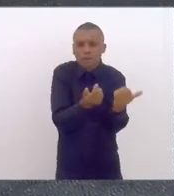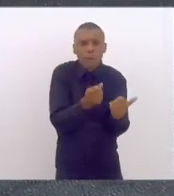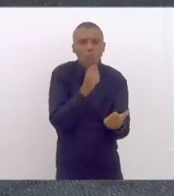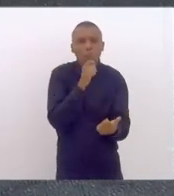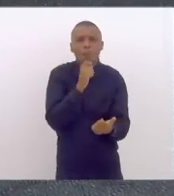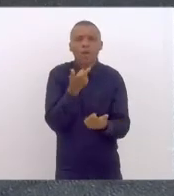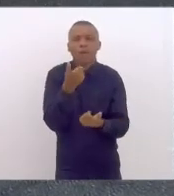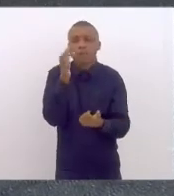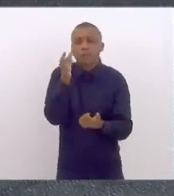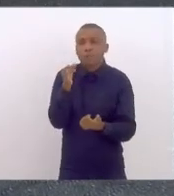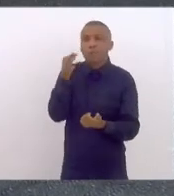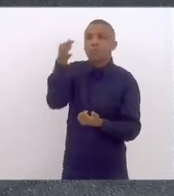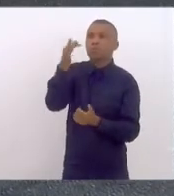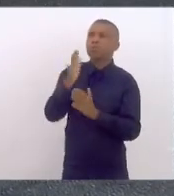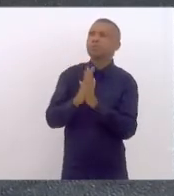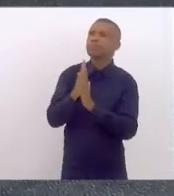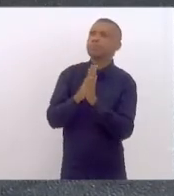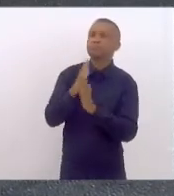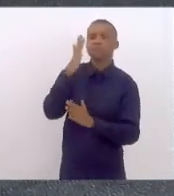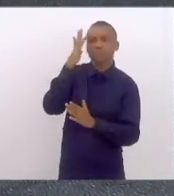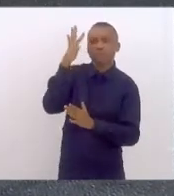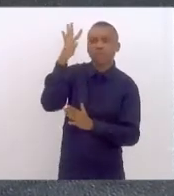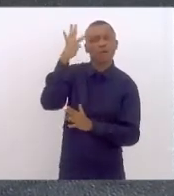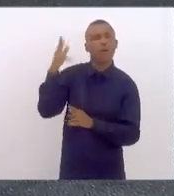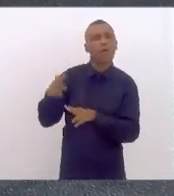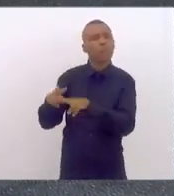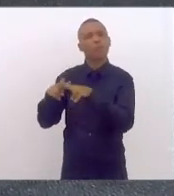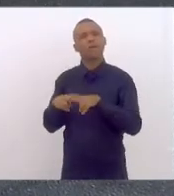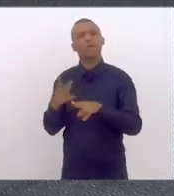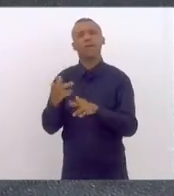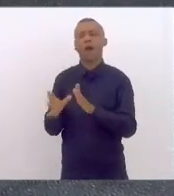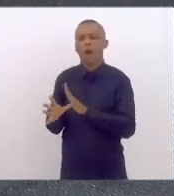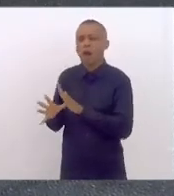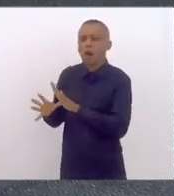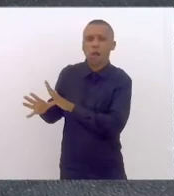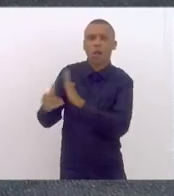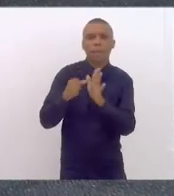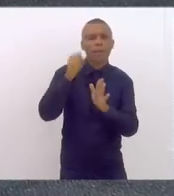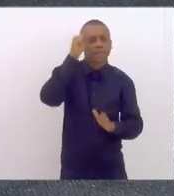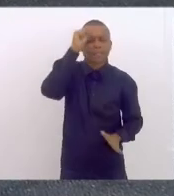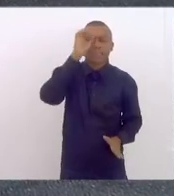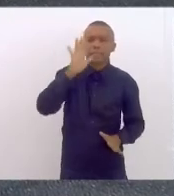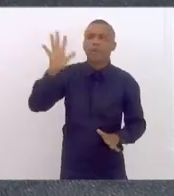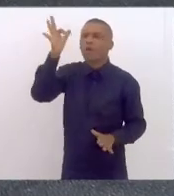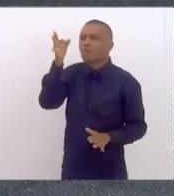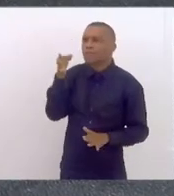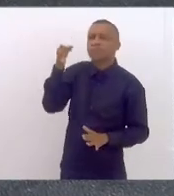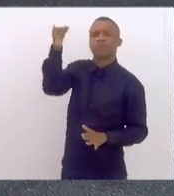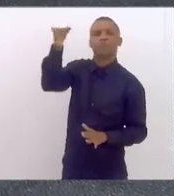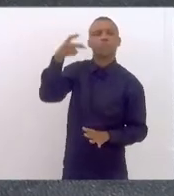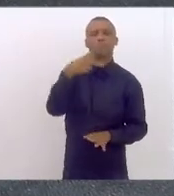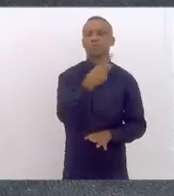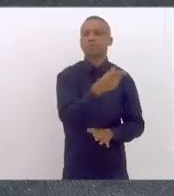perspectiva de vida por conta de estar sendo roubada essa perspectiva de vida deles Exatamente porque hoje